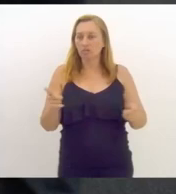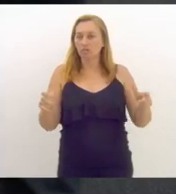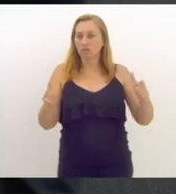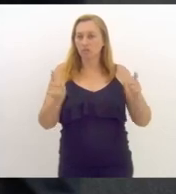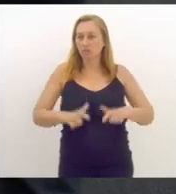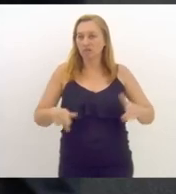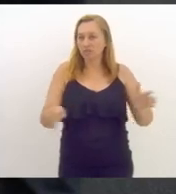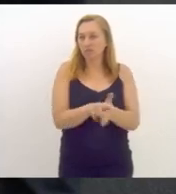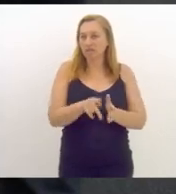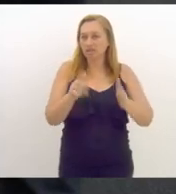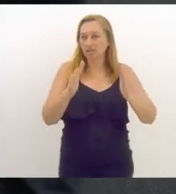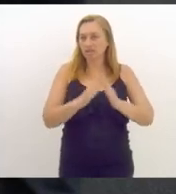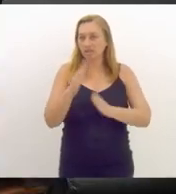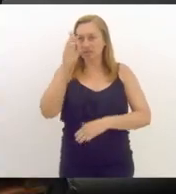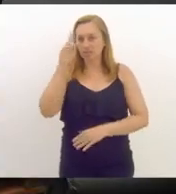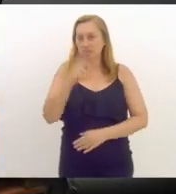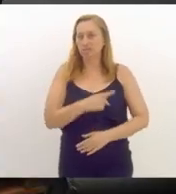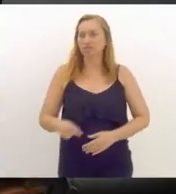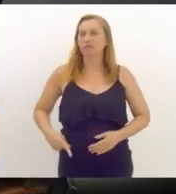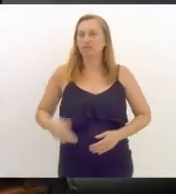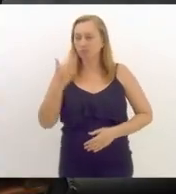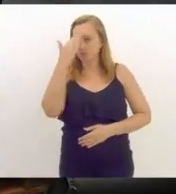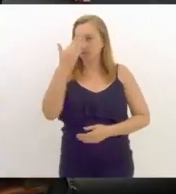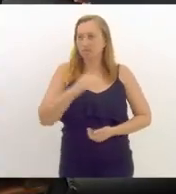dessa casa muito obrigada Presidente